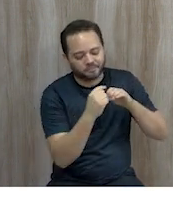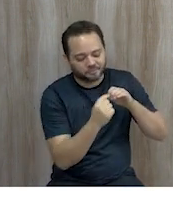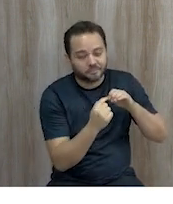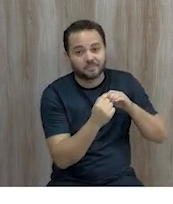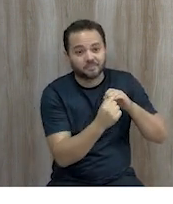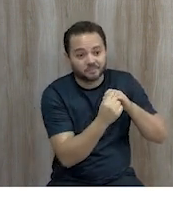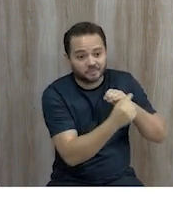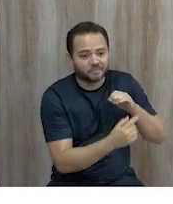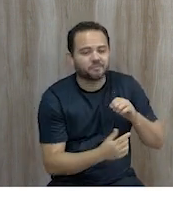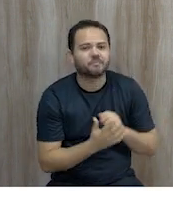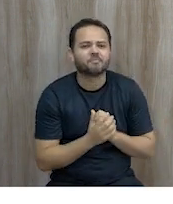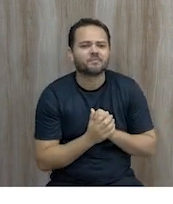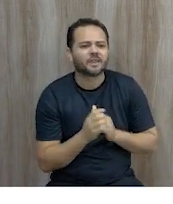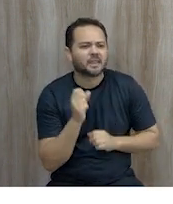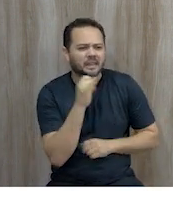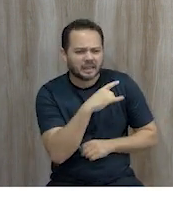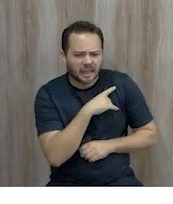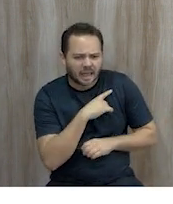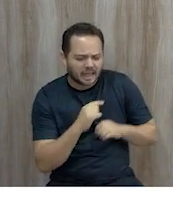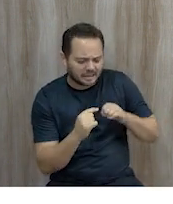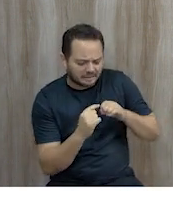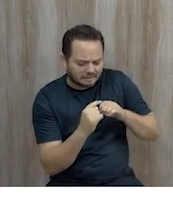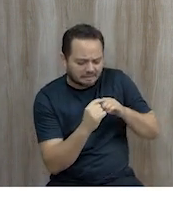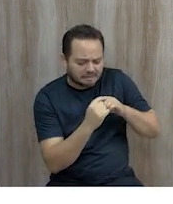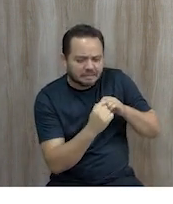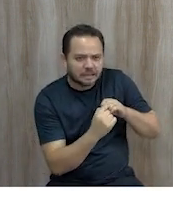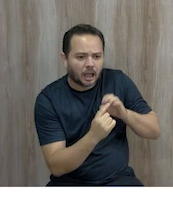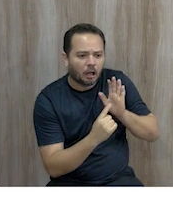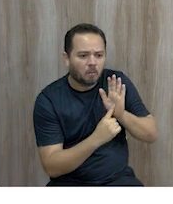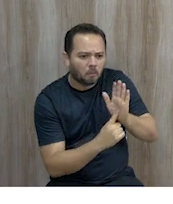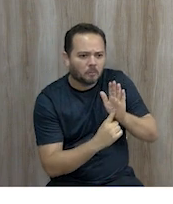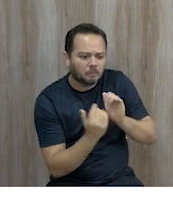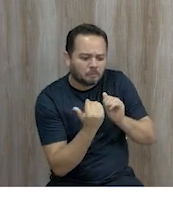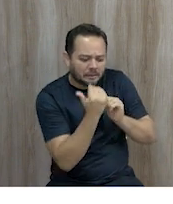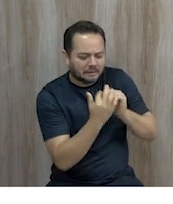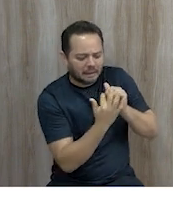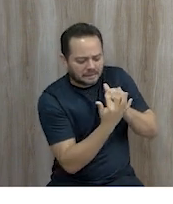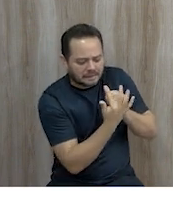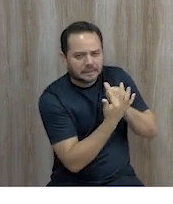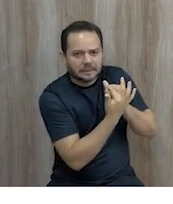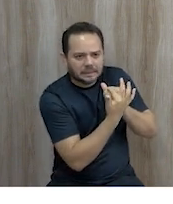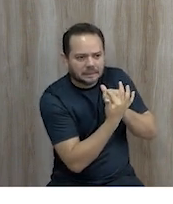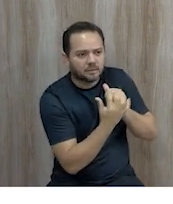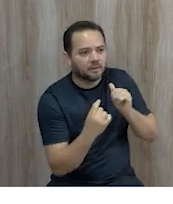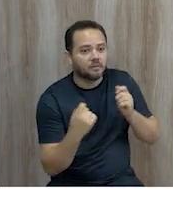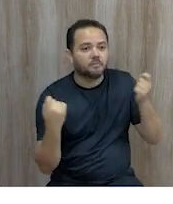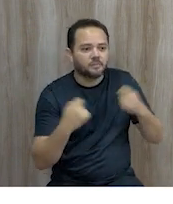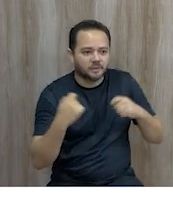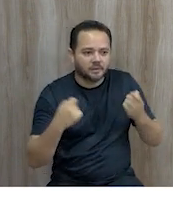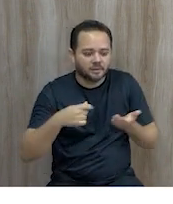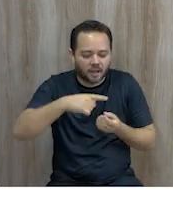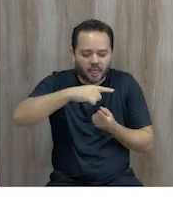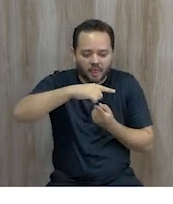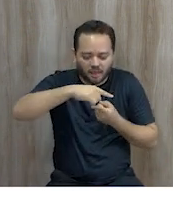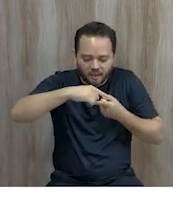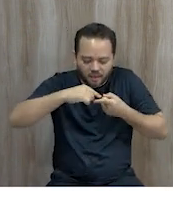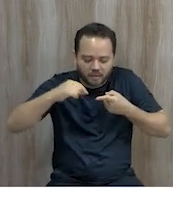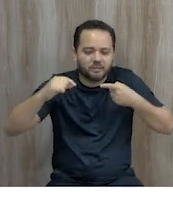pacientes com recessão gengival devem, obrigatoriamente, usar cremes dentais com